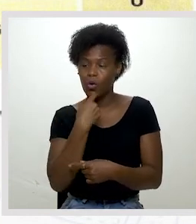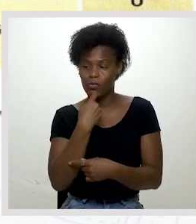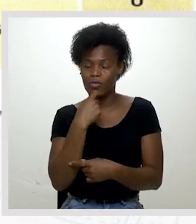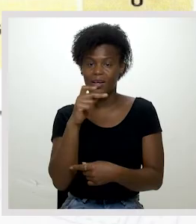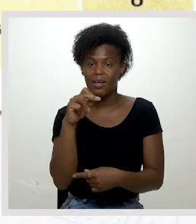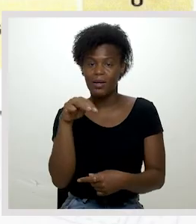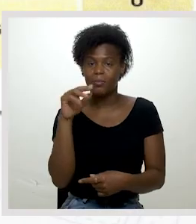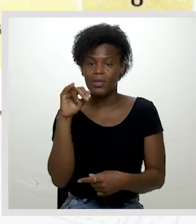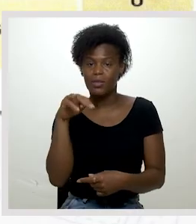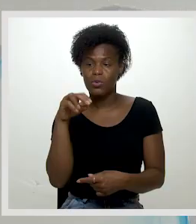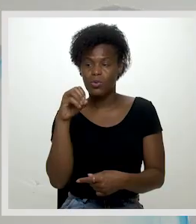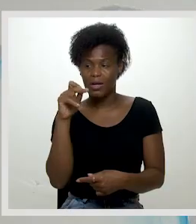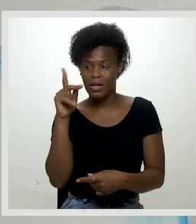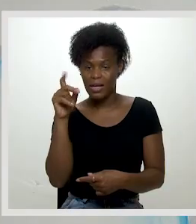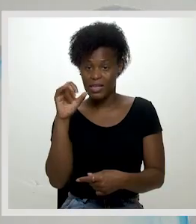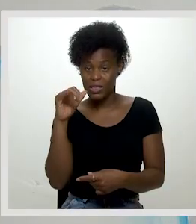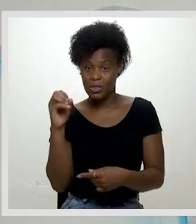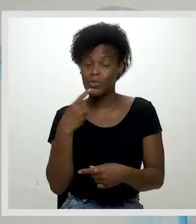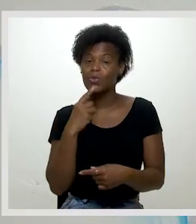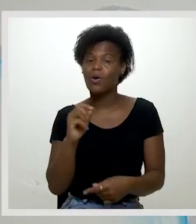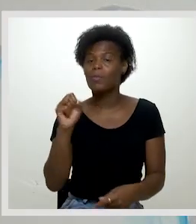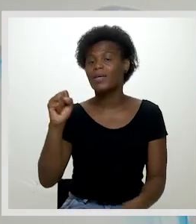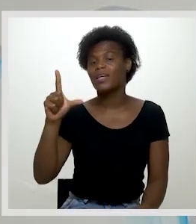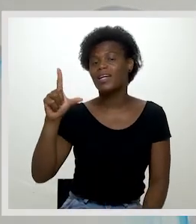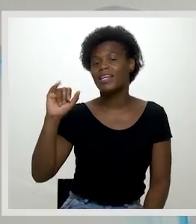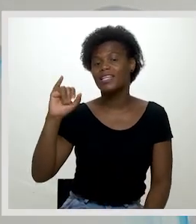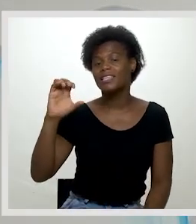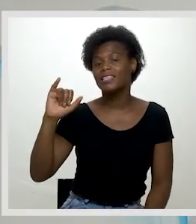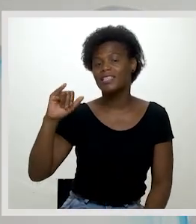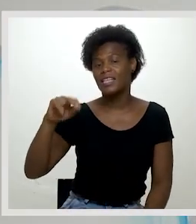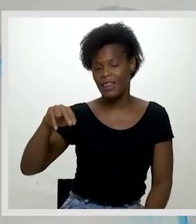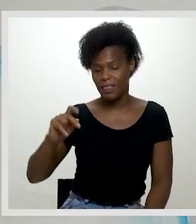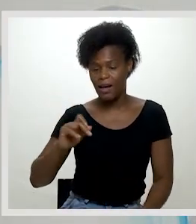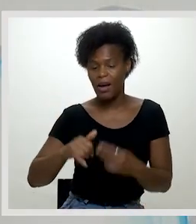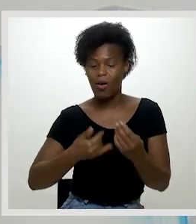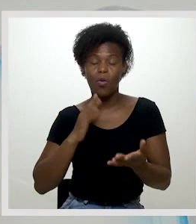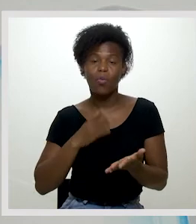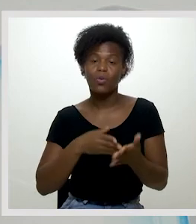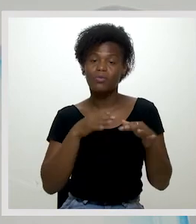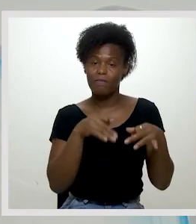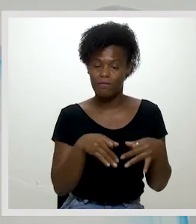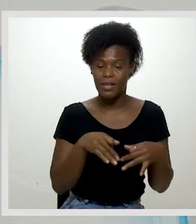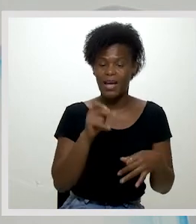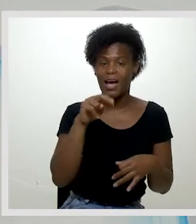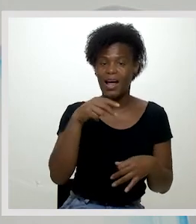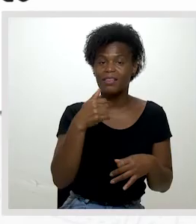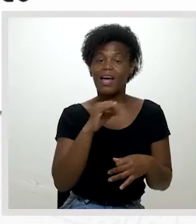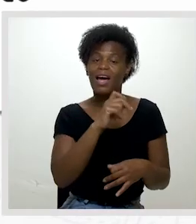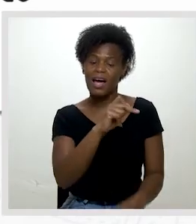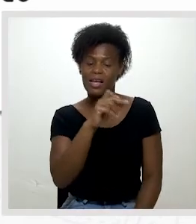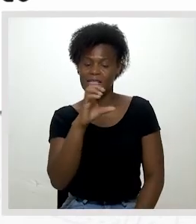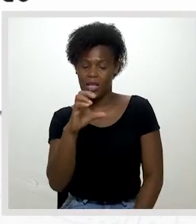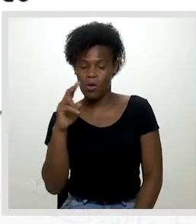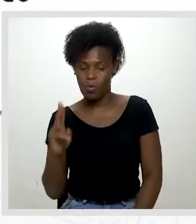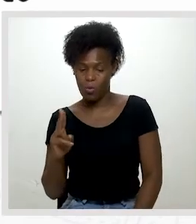é a glicina. E por fim, nós temos agora o anticodão ACU,